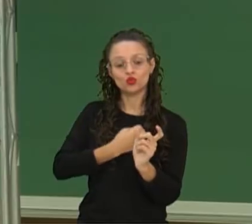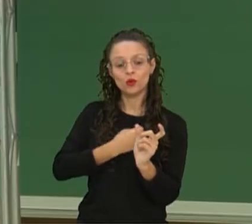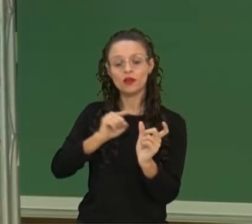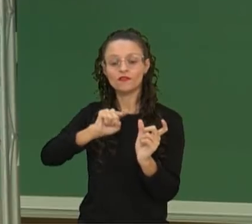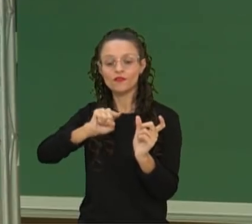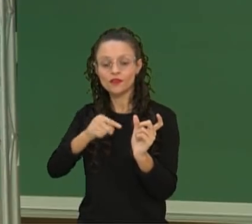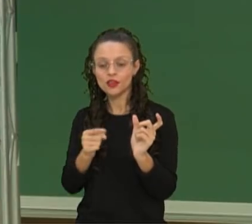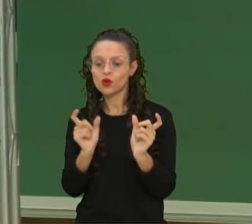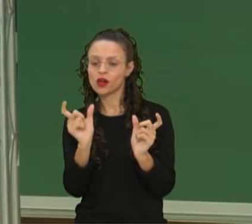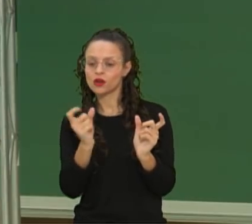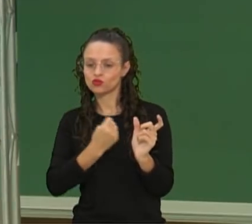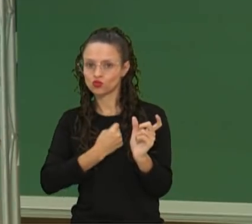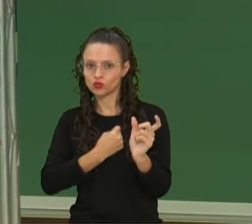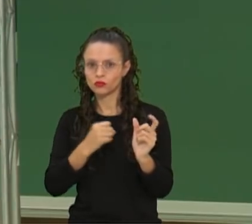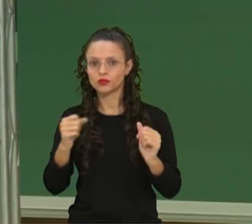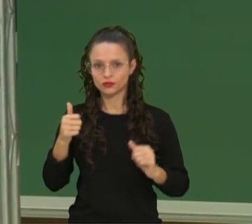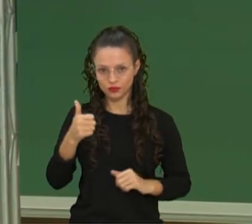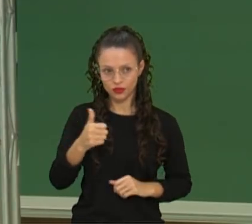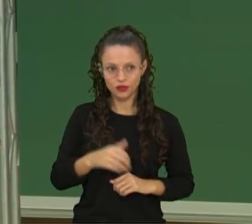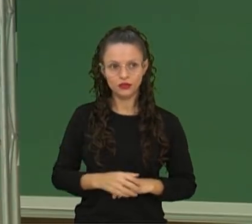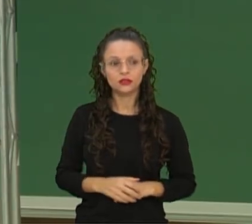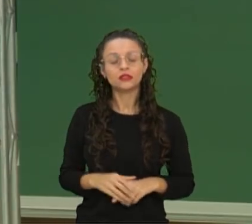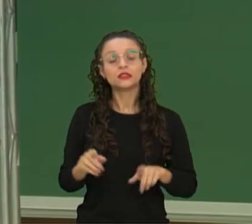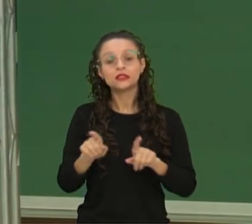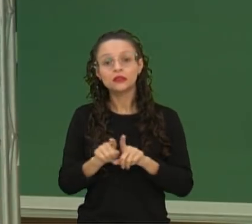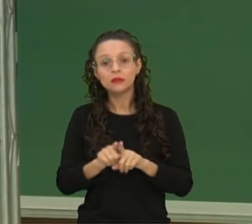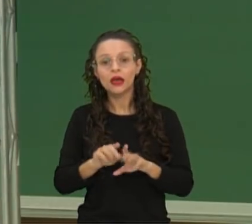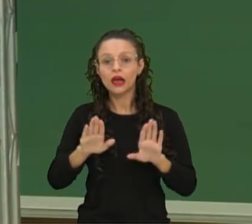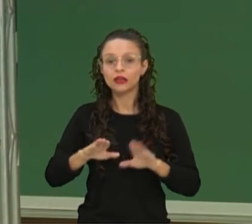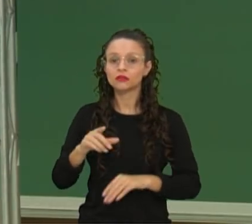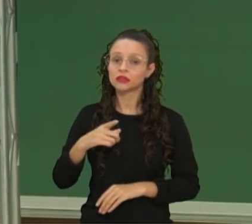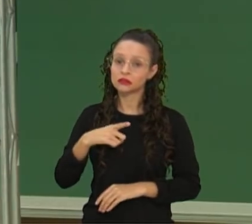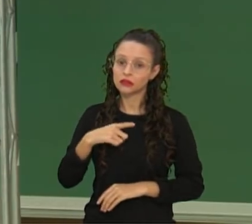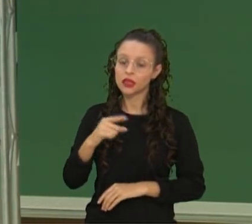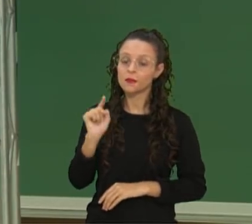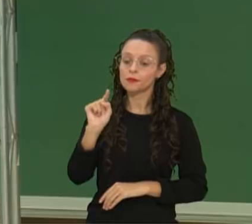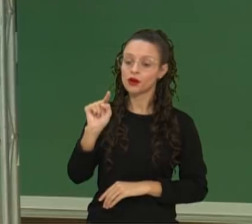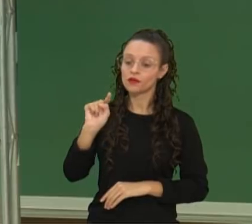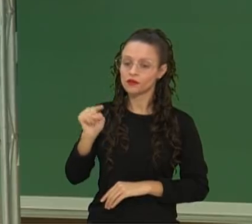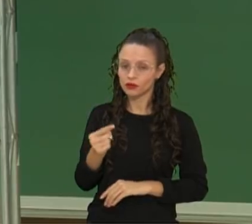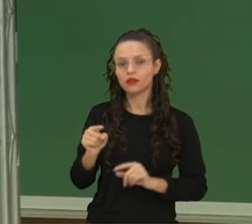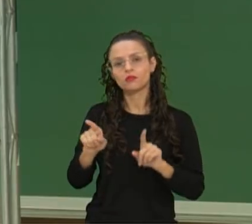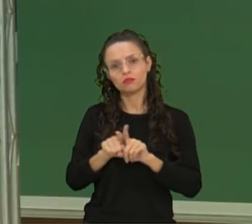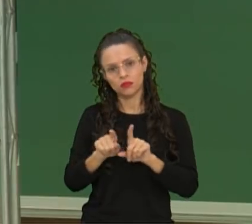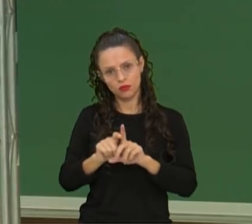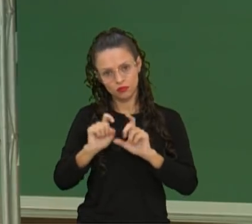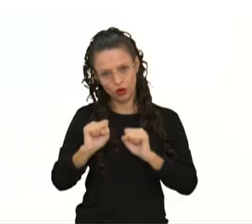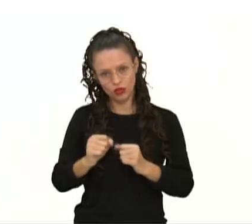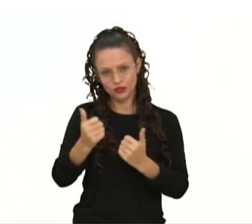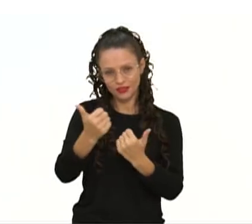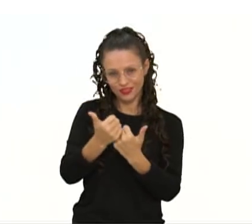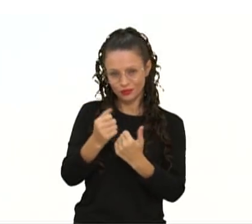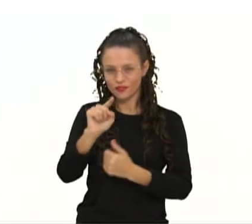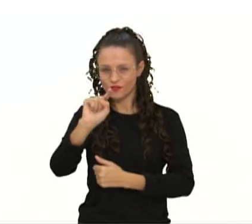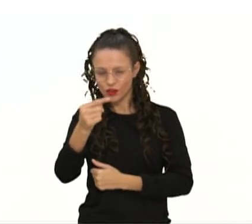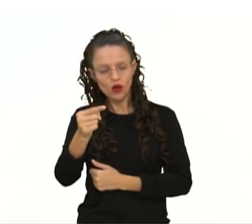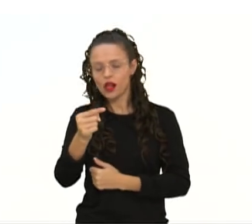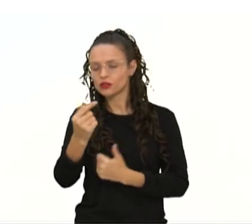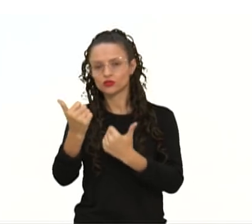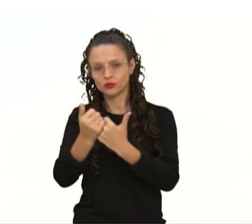dizer também. Tá? Às vezes, a gente pode encontrar no lugar da vírgula o ponto e vírgula, sem problema nenhum, ok?